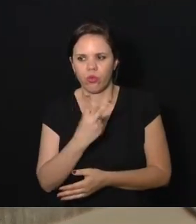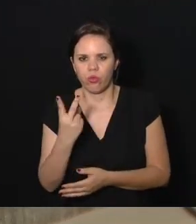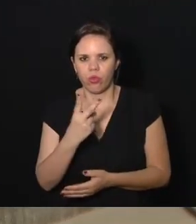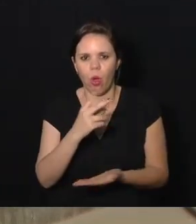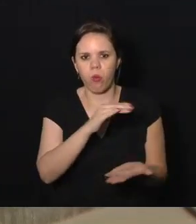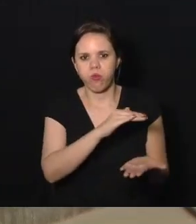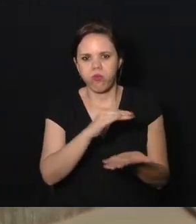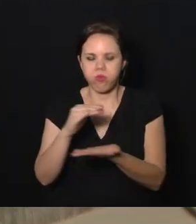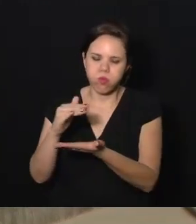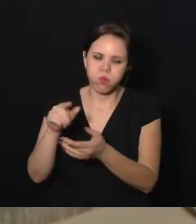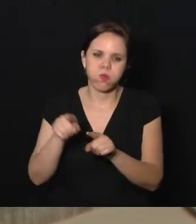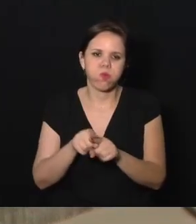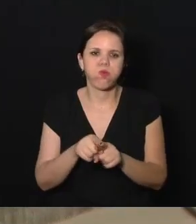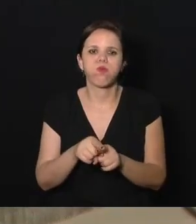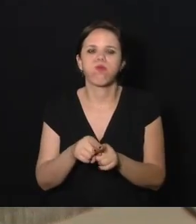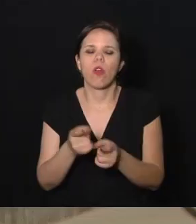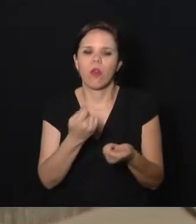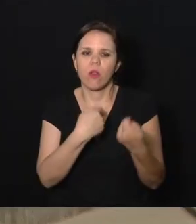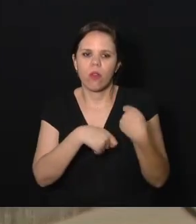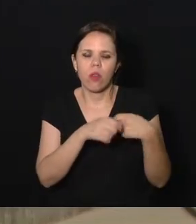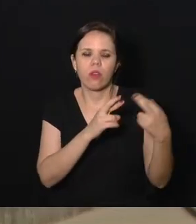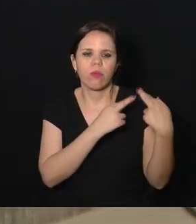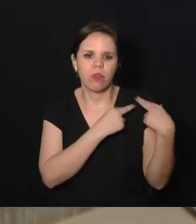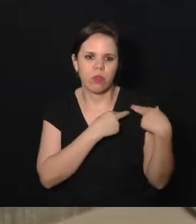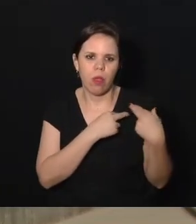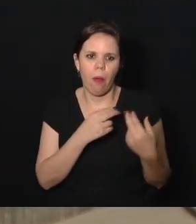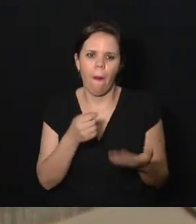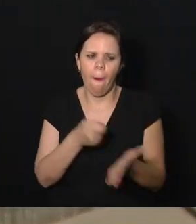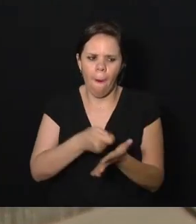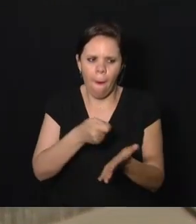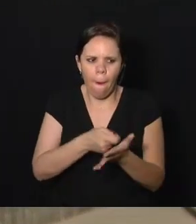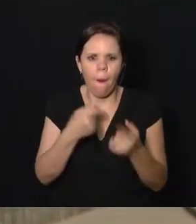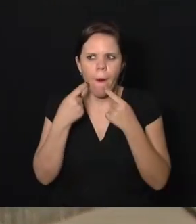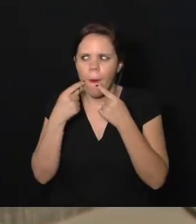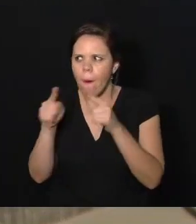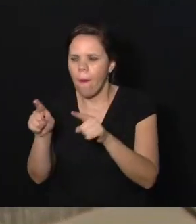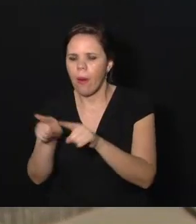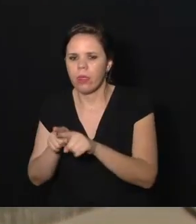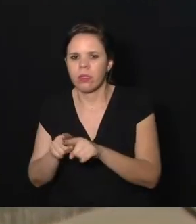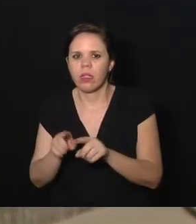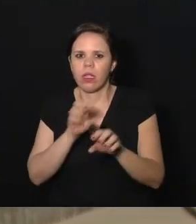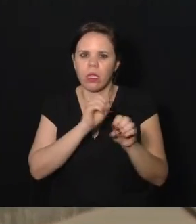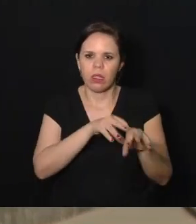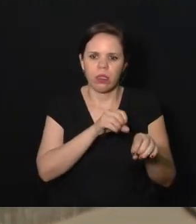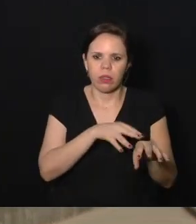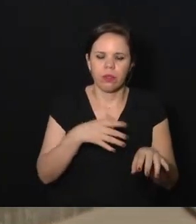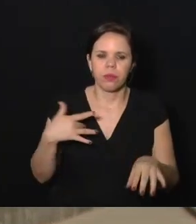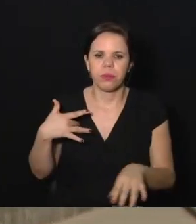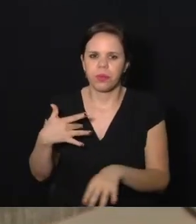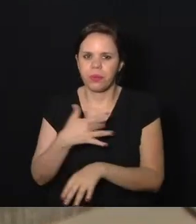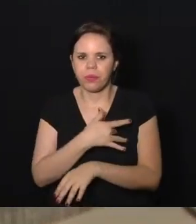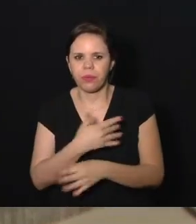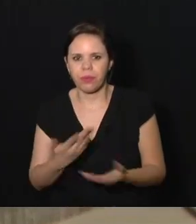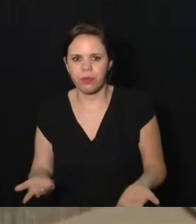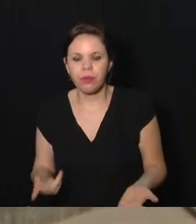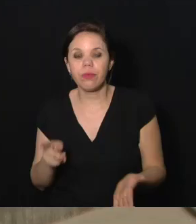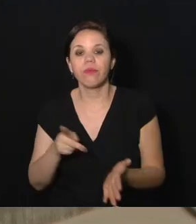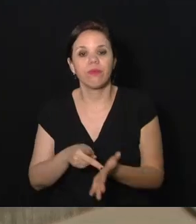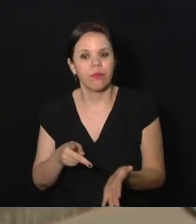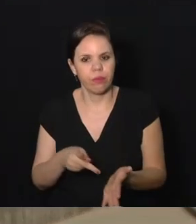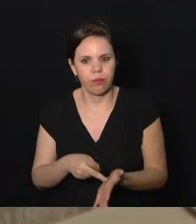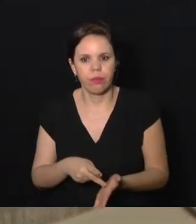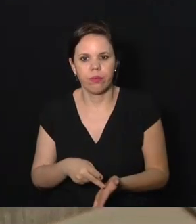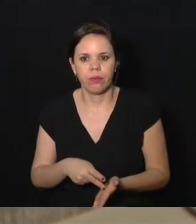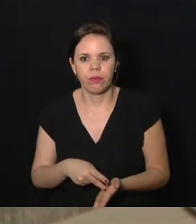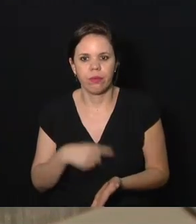maiores demandas dos nossos gabinetes, as maiores cobranças, as maiores reclamações, educação e saúde. E, na verdade,